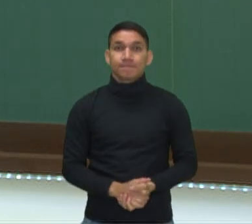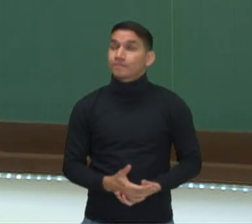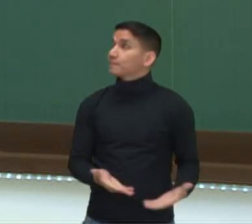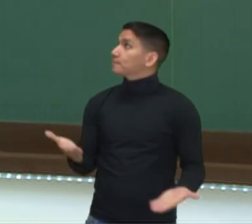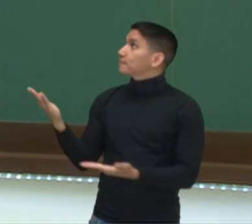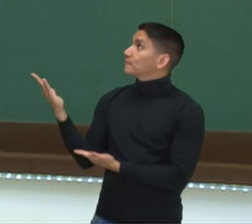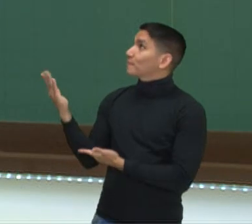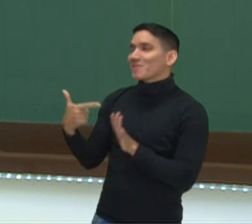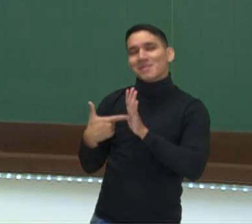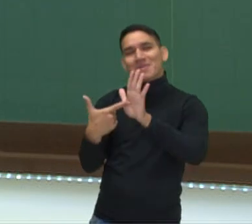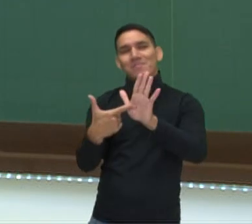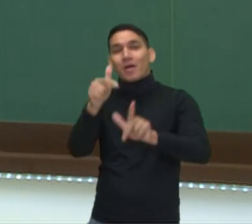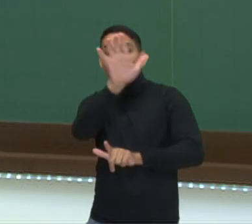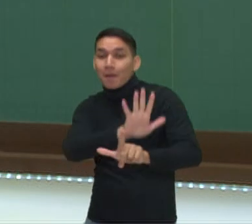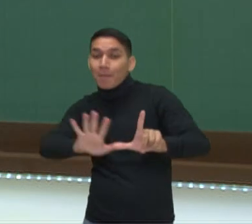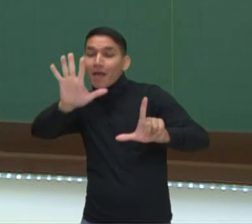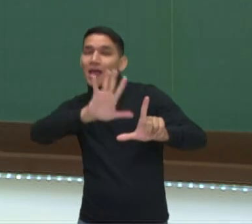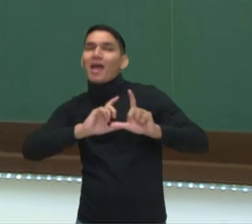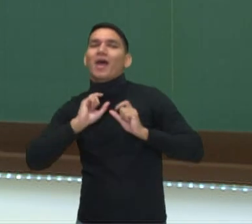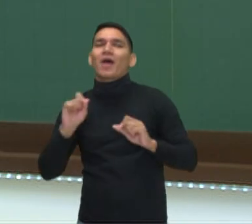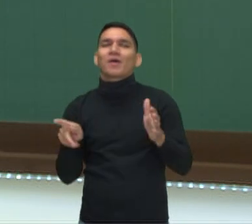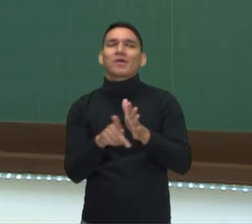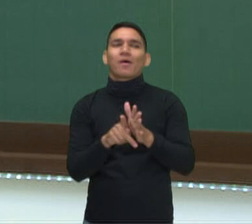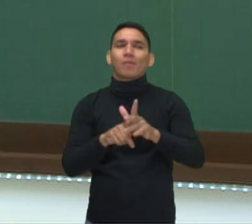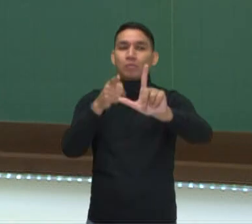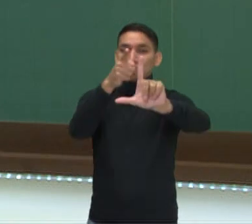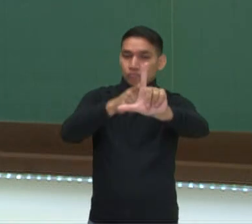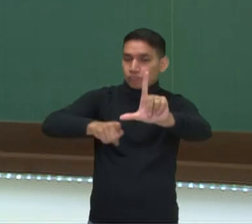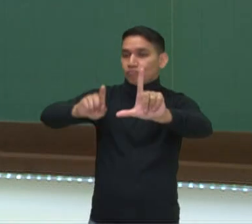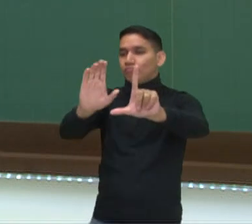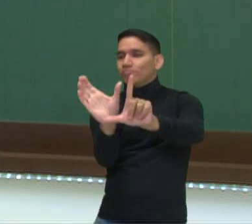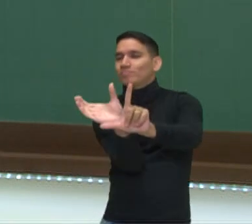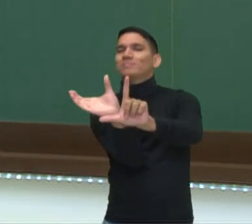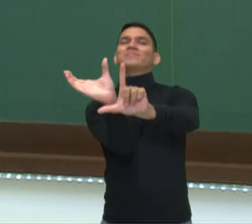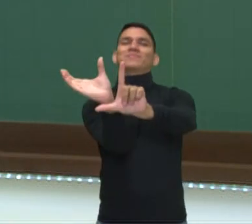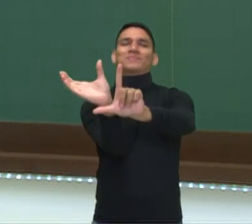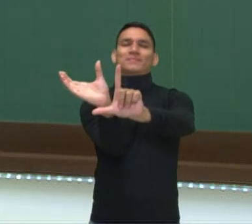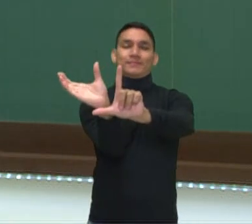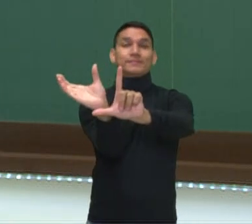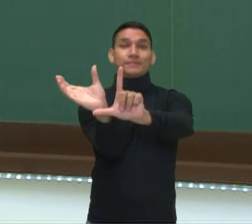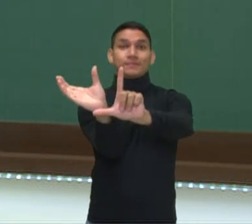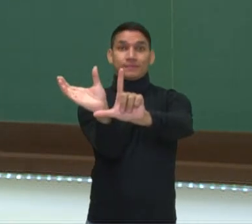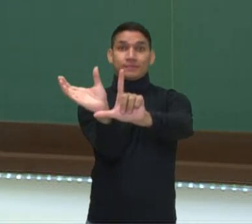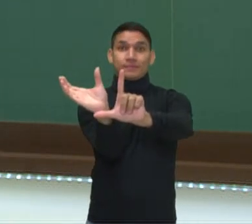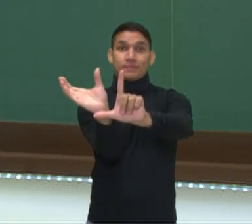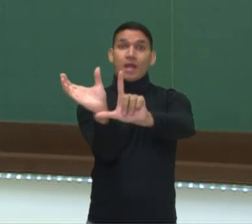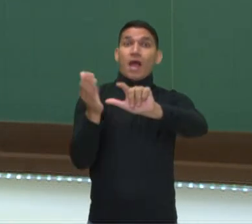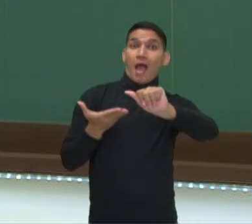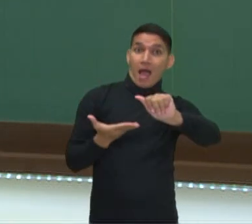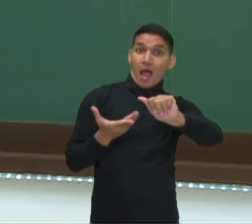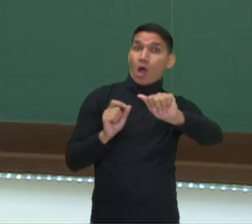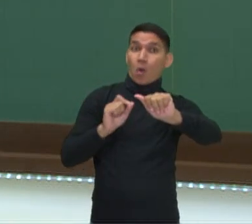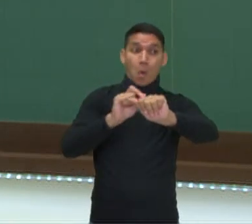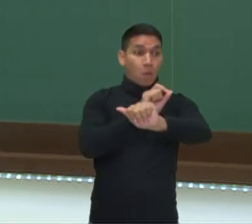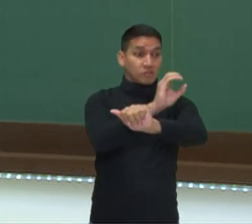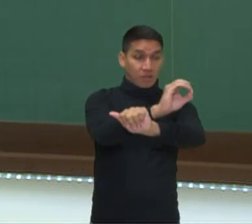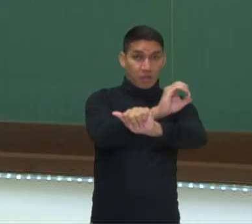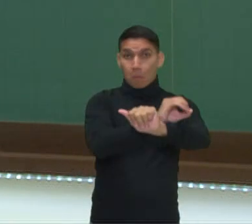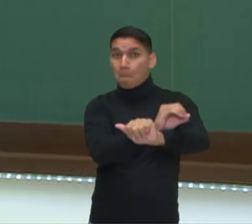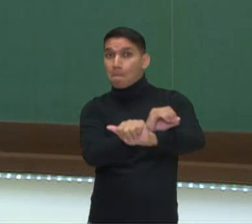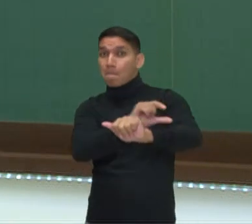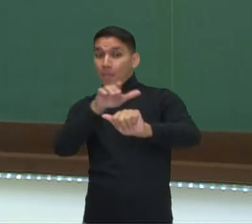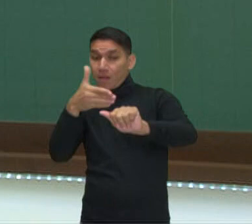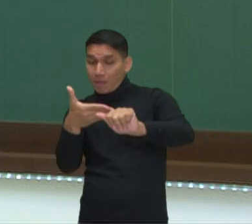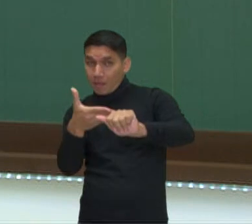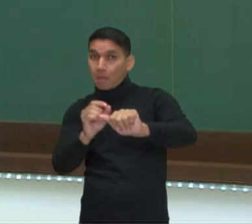Aqui a representação da nossa parábola com a concavidade voltada para cima. Meu A era maior do que zero, meu A